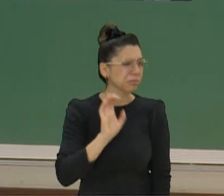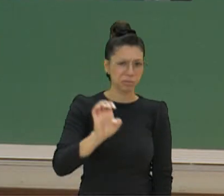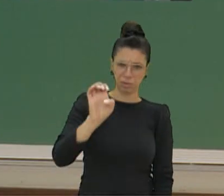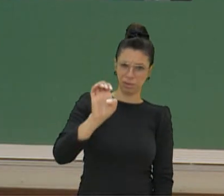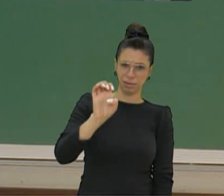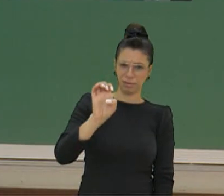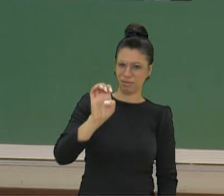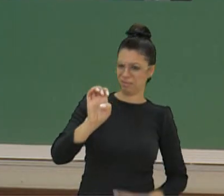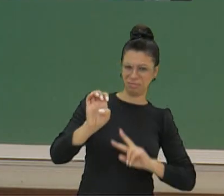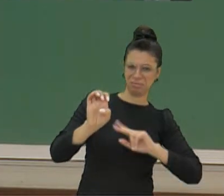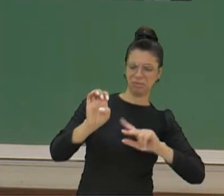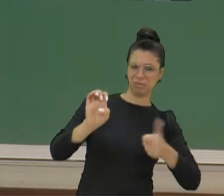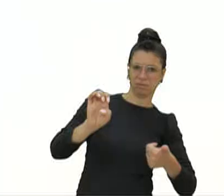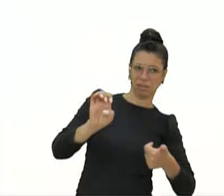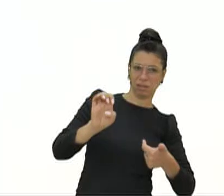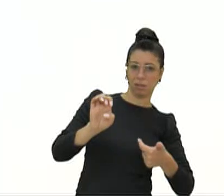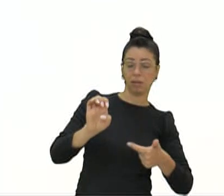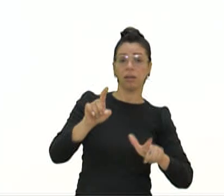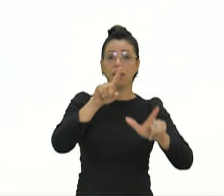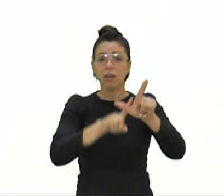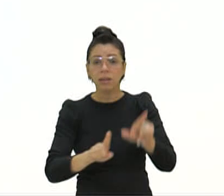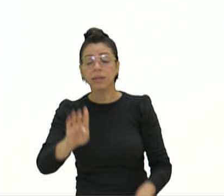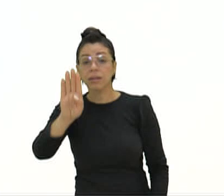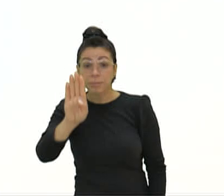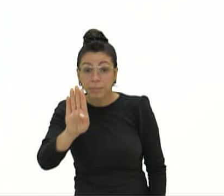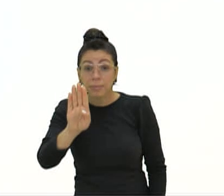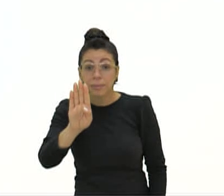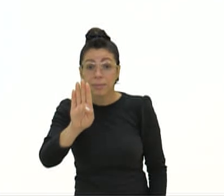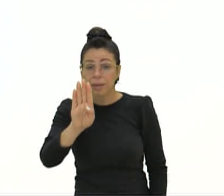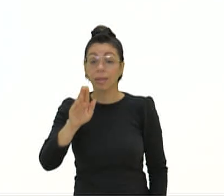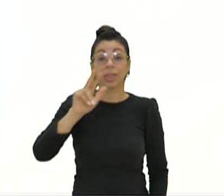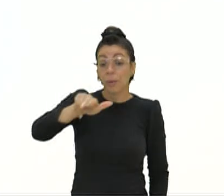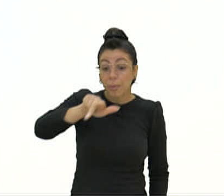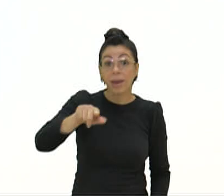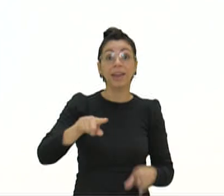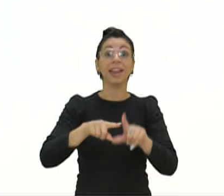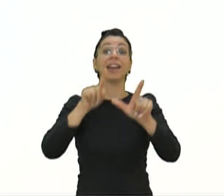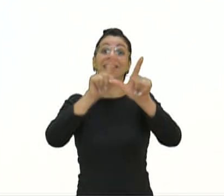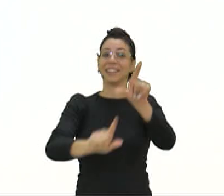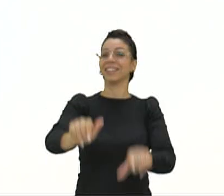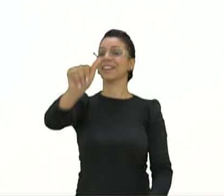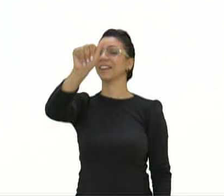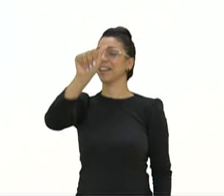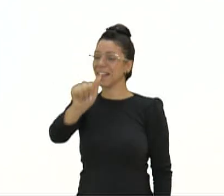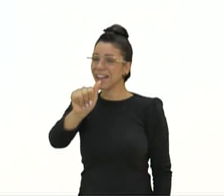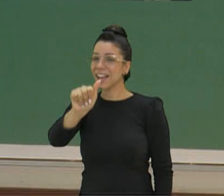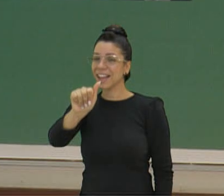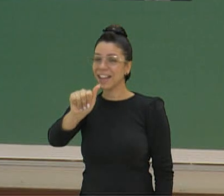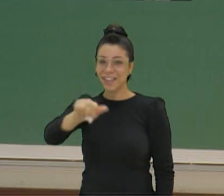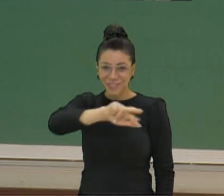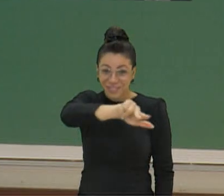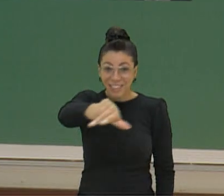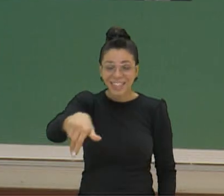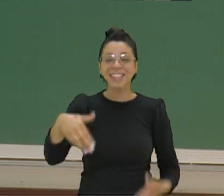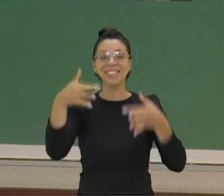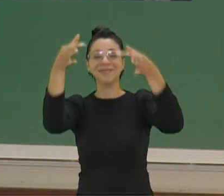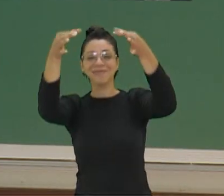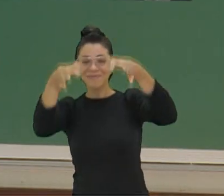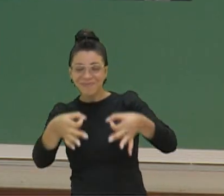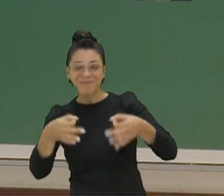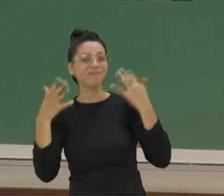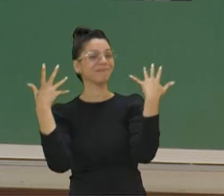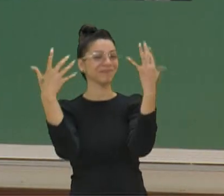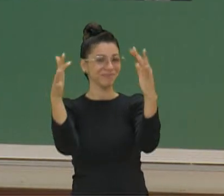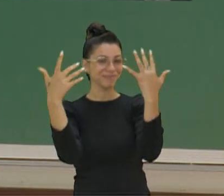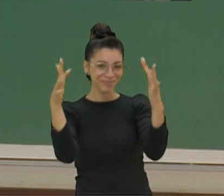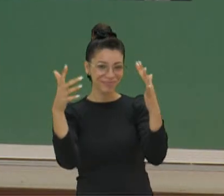E, vai até a letra D. Não, é a letra A a resposta correta. A maioria de vocês acertou, porque eu escutei aqui na minha sala de aula. Então, de